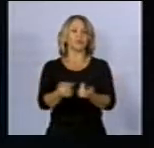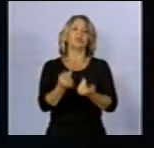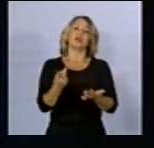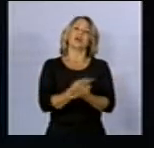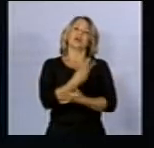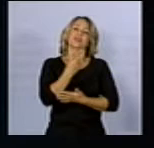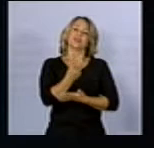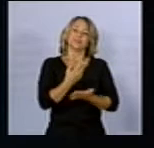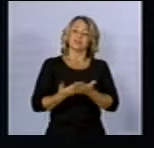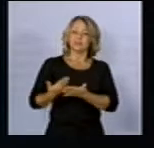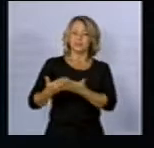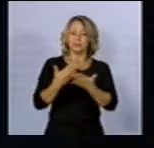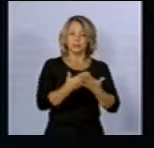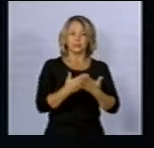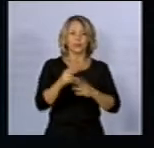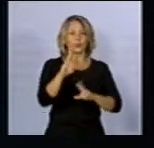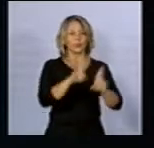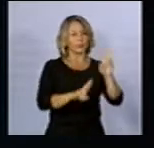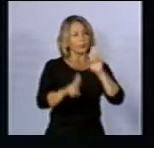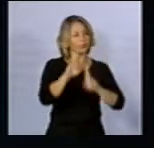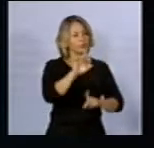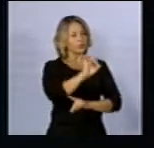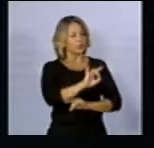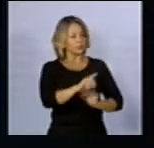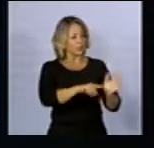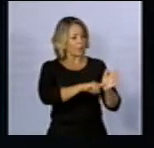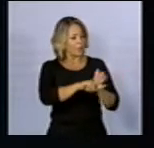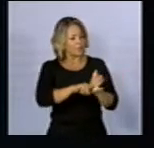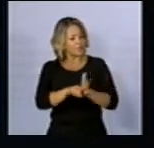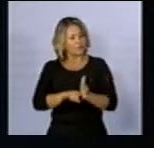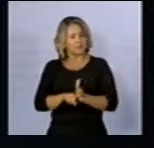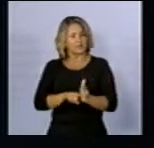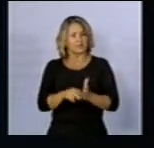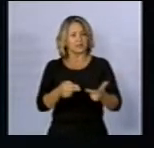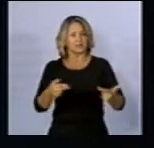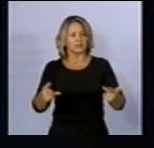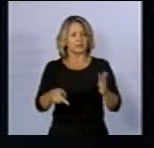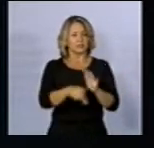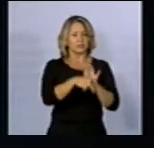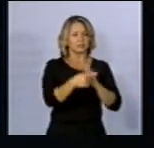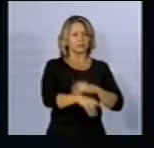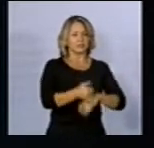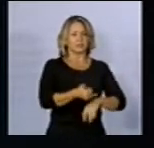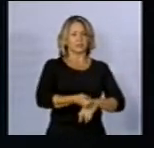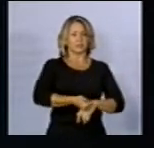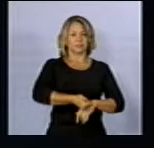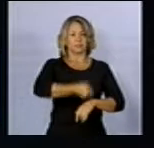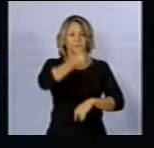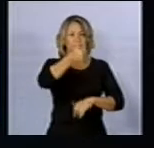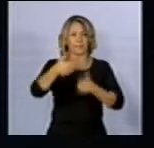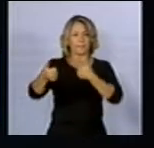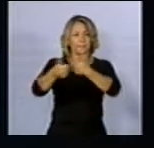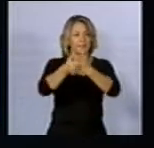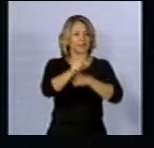realizados, utilizando não só a análise dos componentes estruturais ao redor